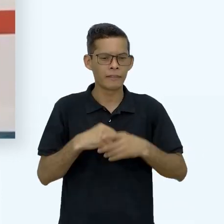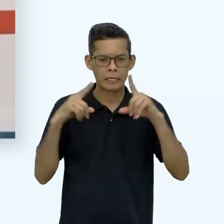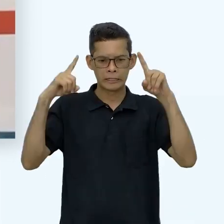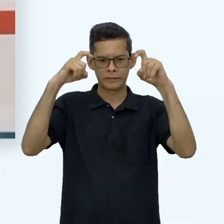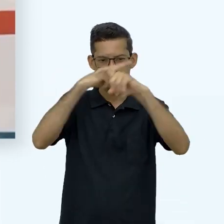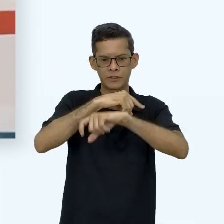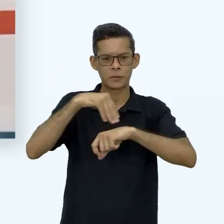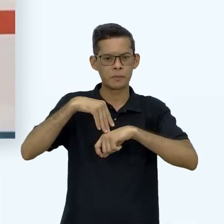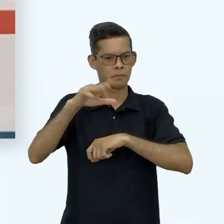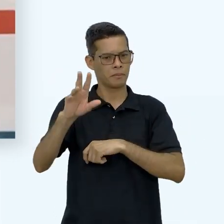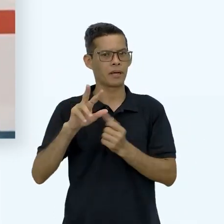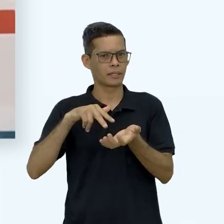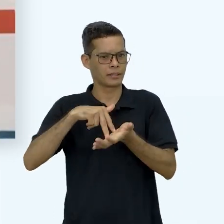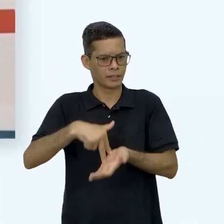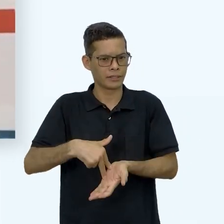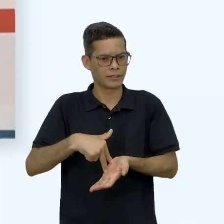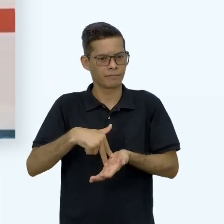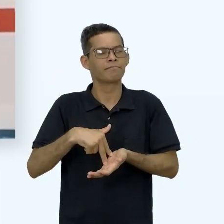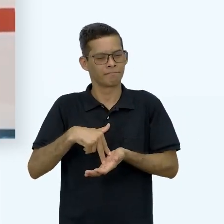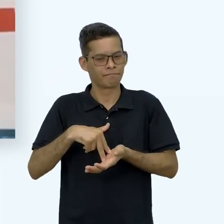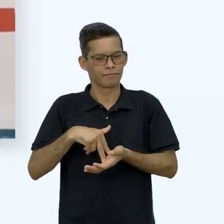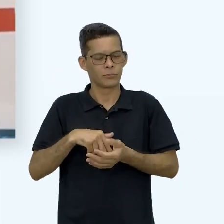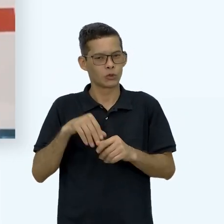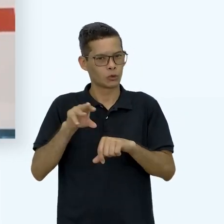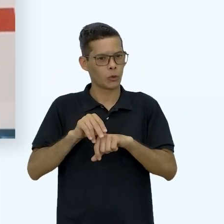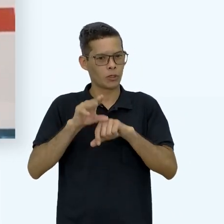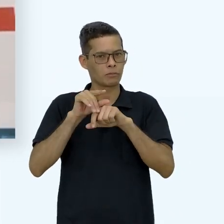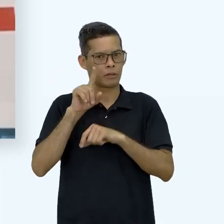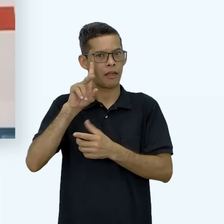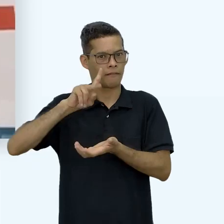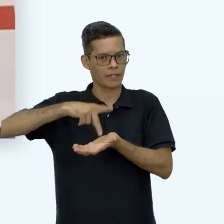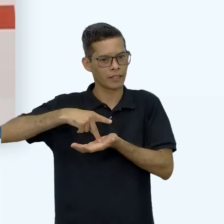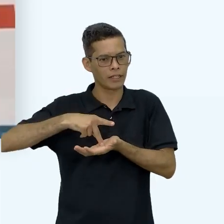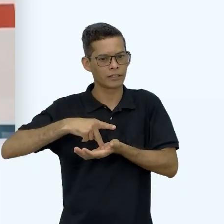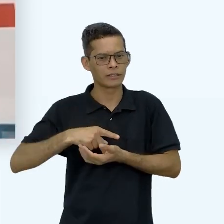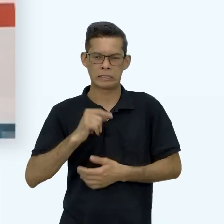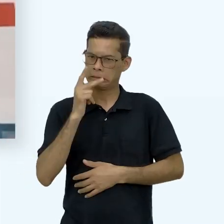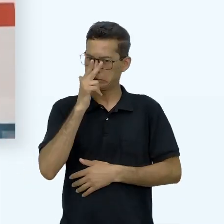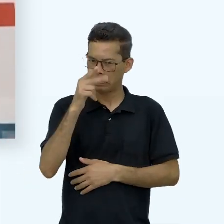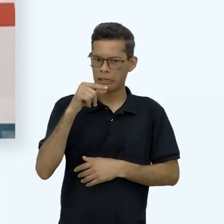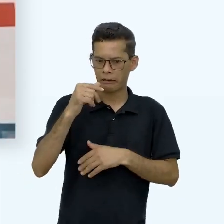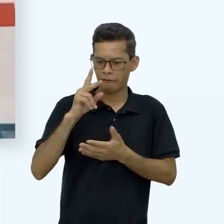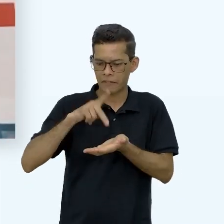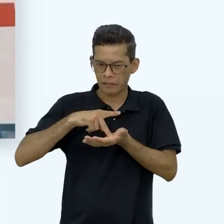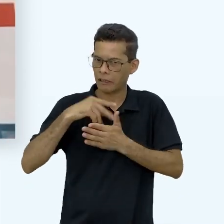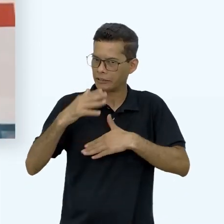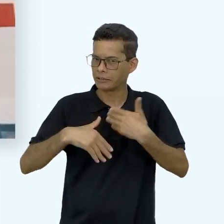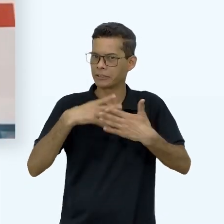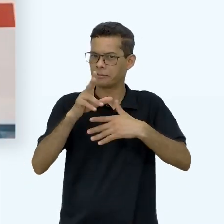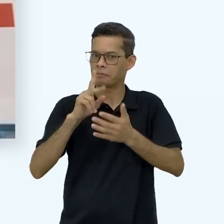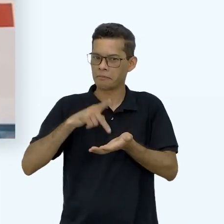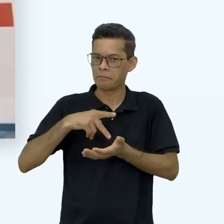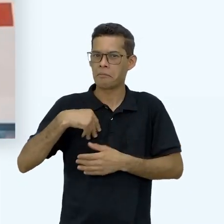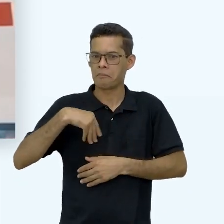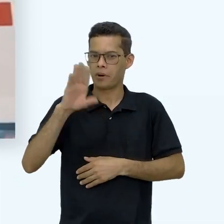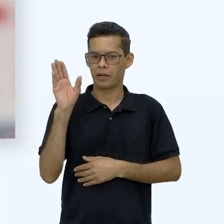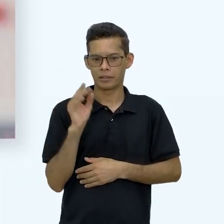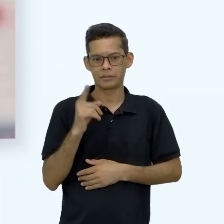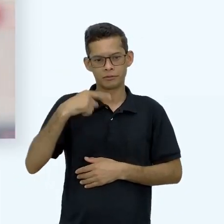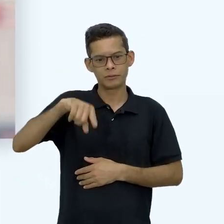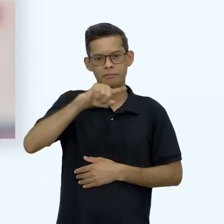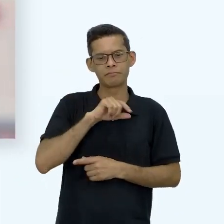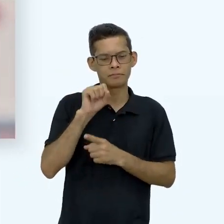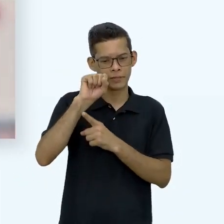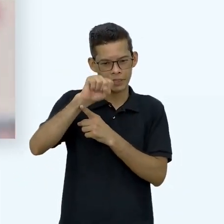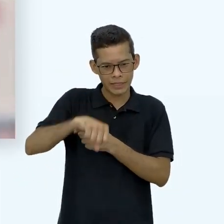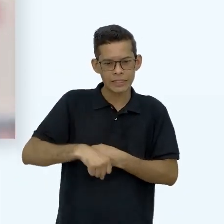difícil se manter na fronteira do conhecimento. Isso é verdade. Será cada vez mais verdade. E isso tem duas consequências. A primeira, que sim,